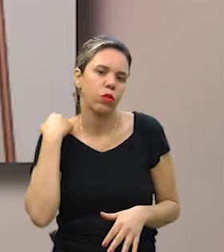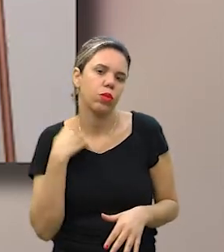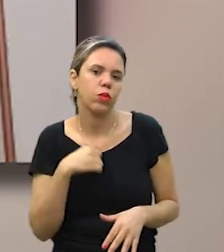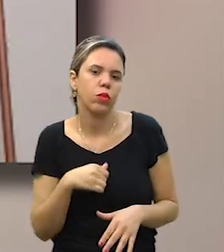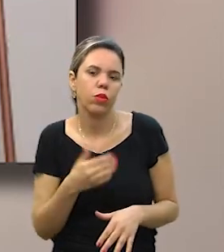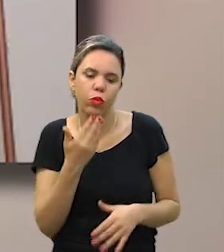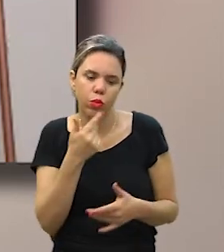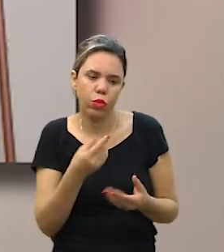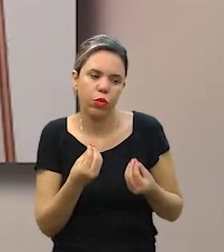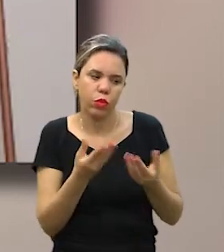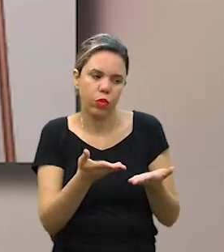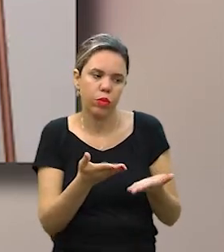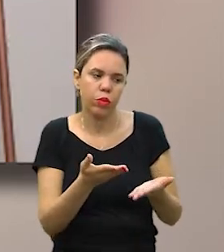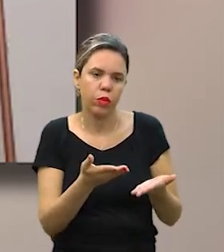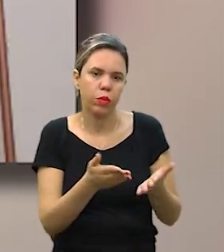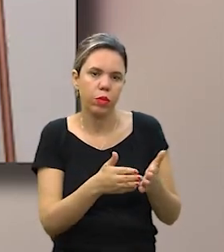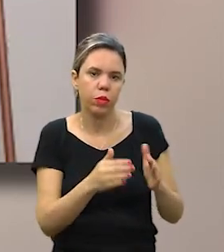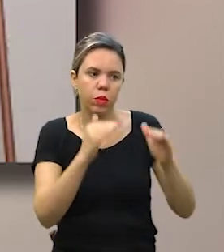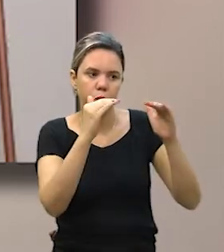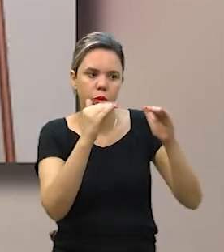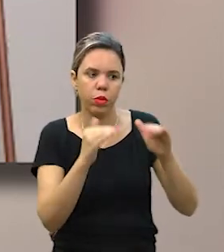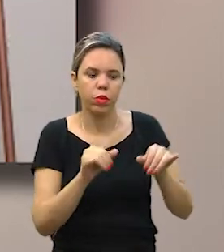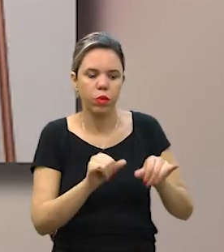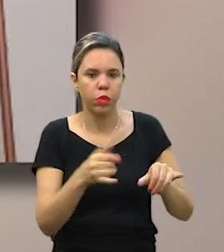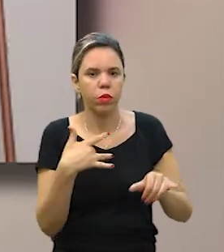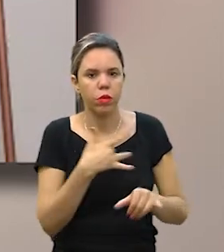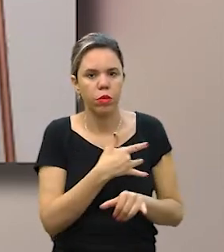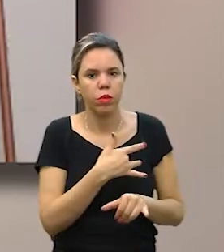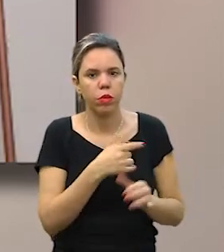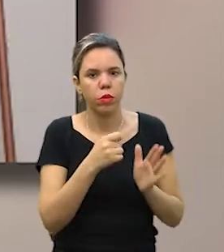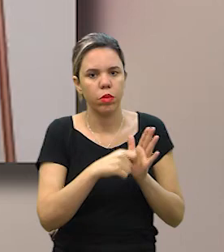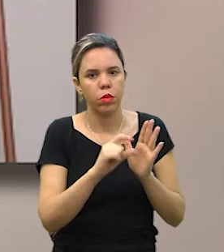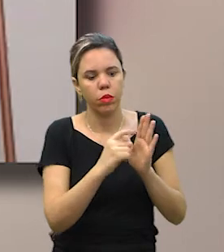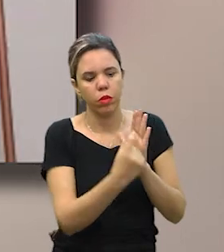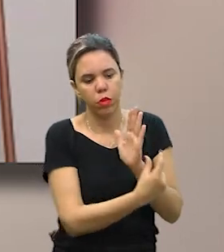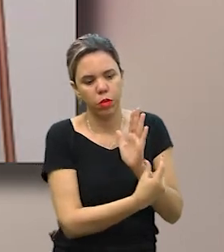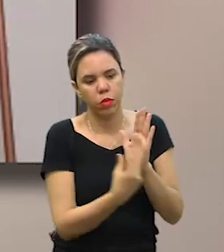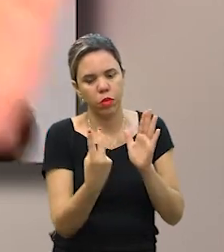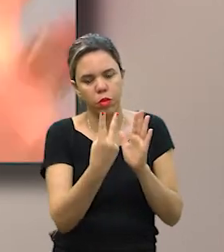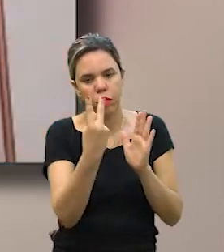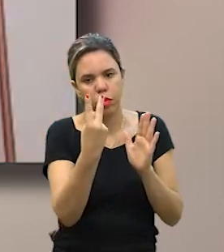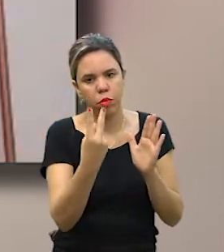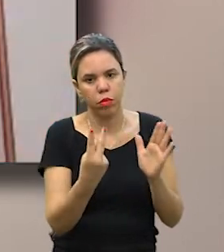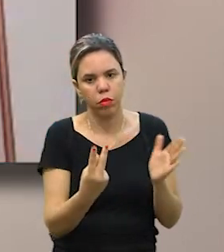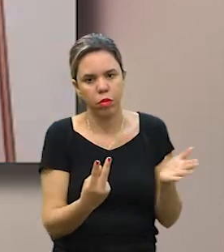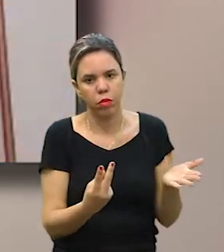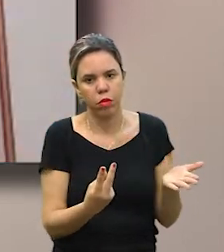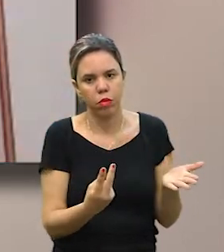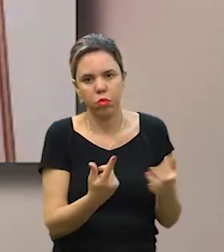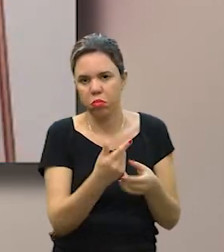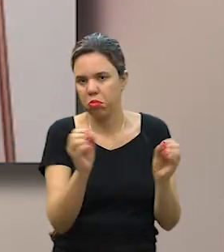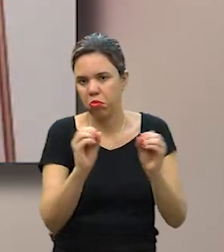que aquele alimento que é ofertado ali na prateleira do supermercado é saudável, está escrito contém vitaminas e ele não tem